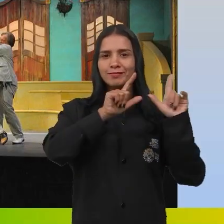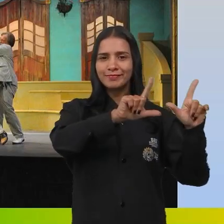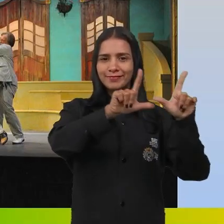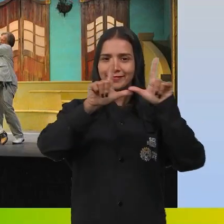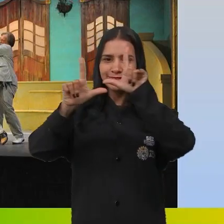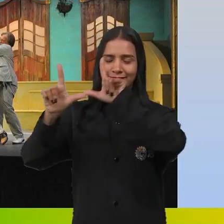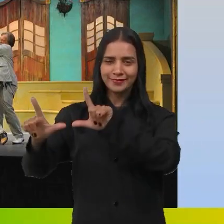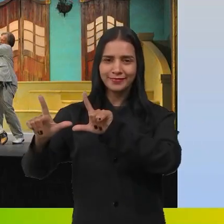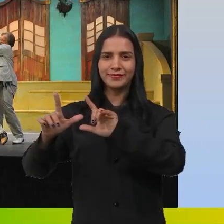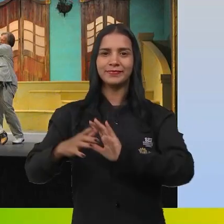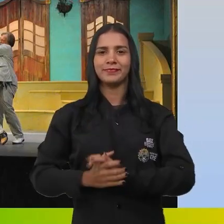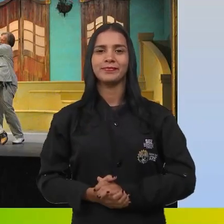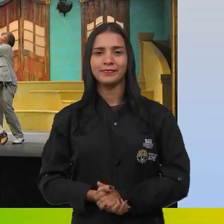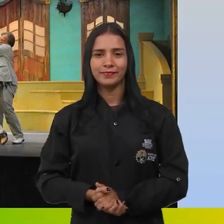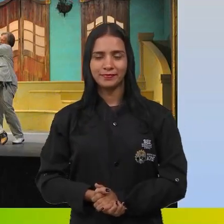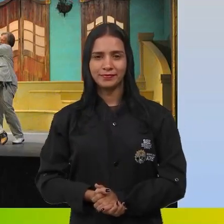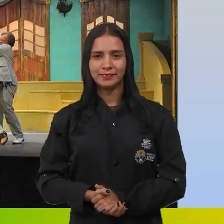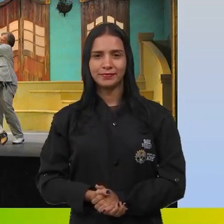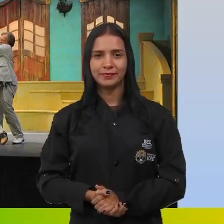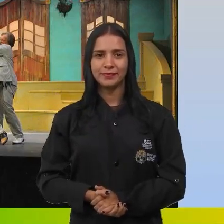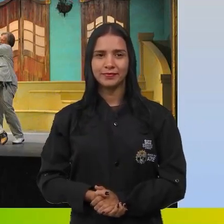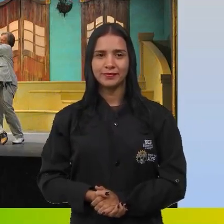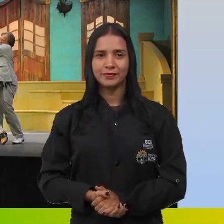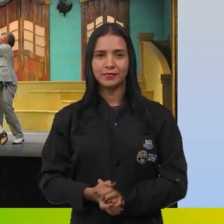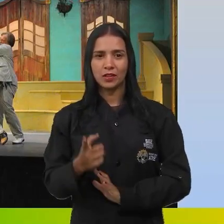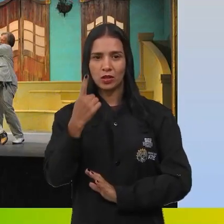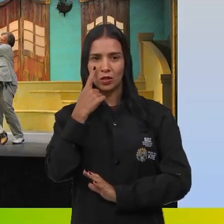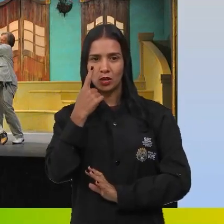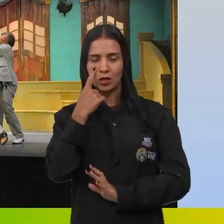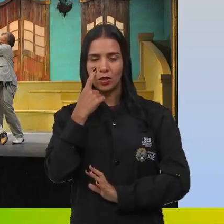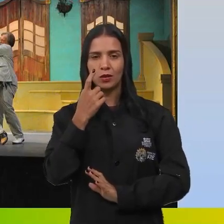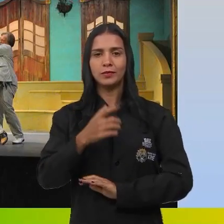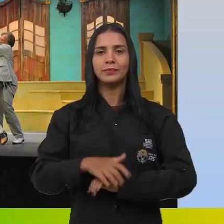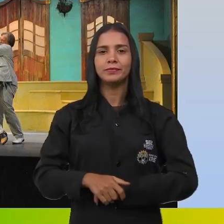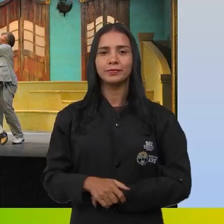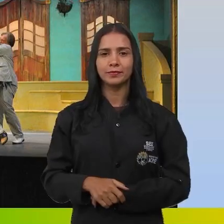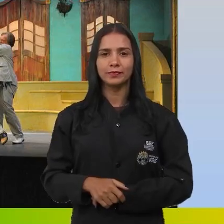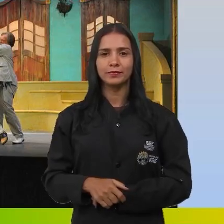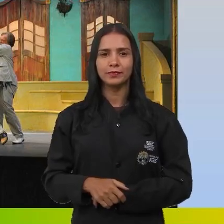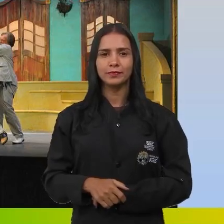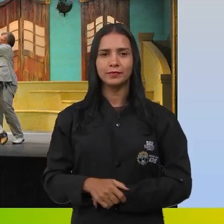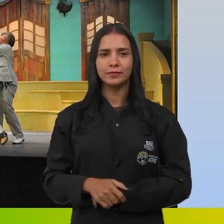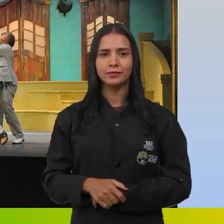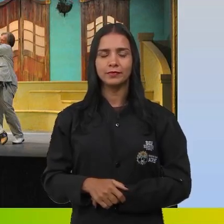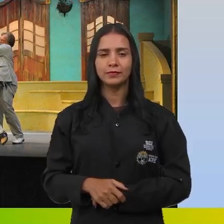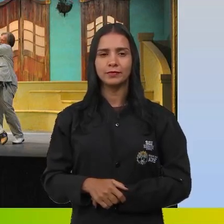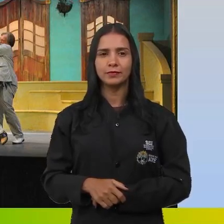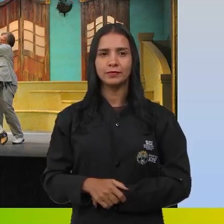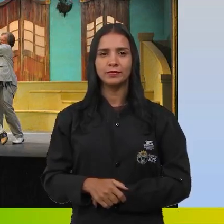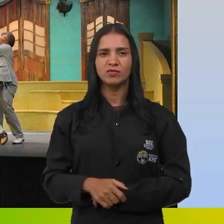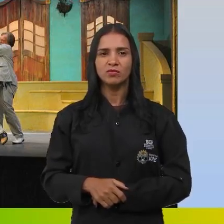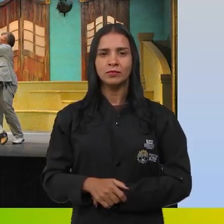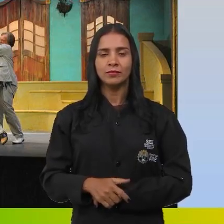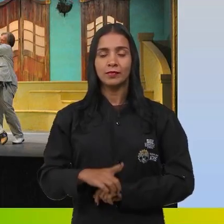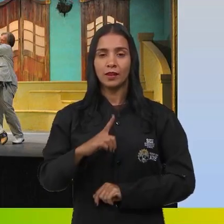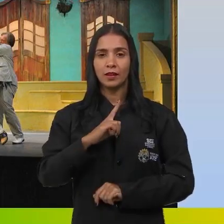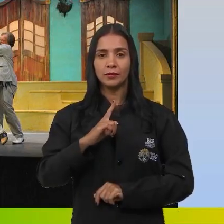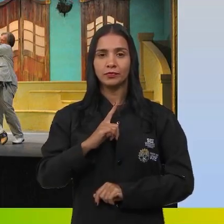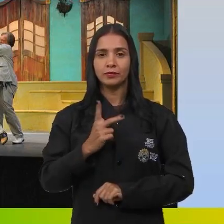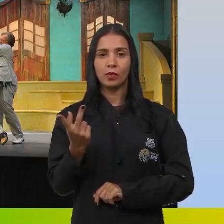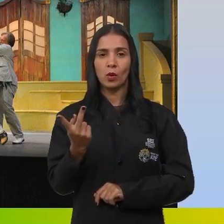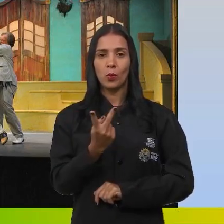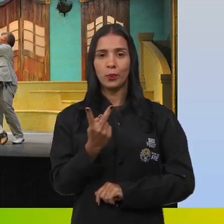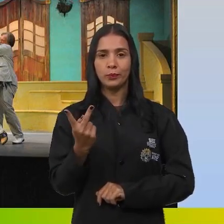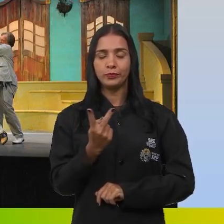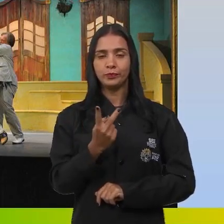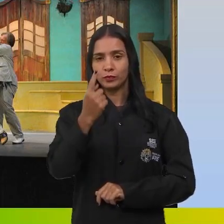Então, observem a complexidade da expressão corporal em ação. Aí, à sua esquerda e